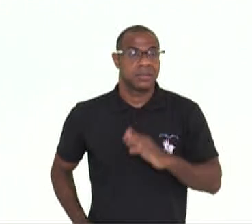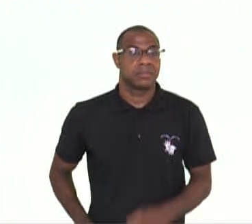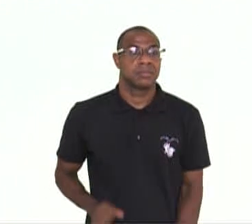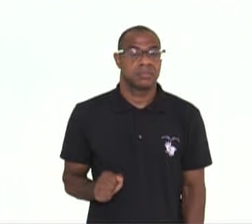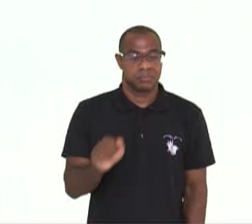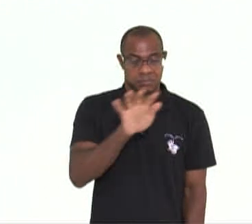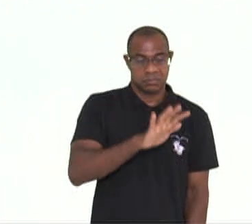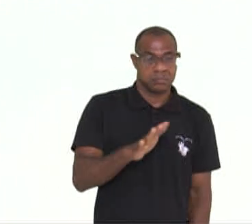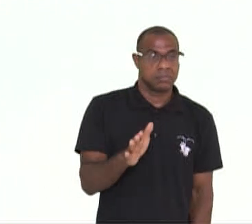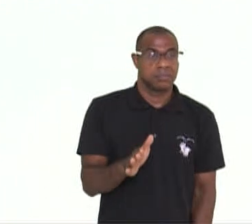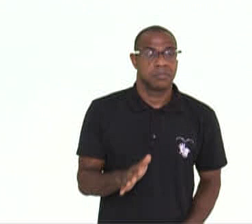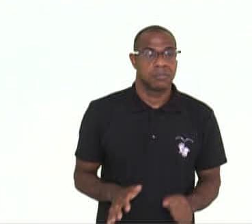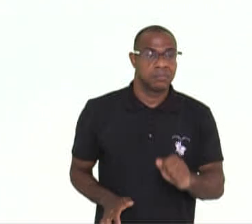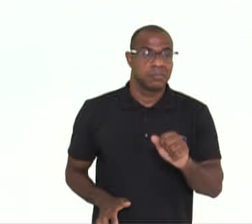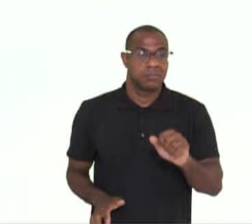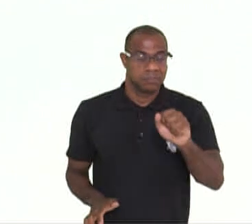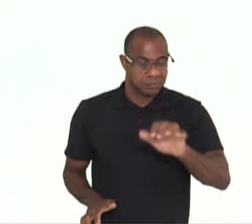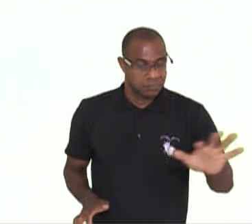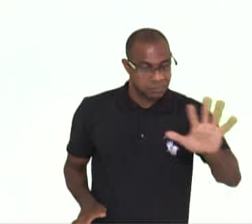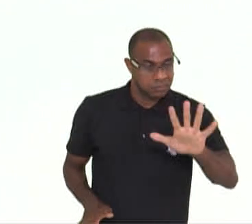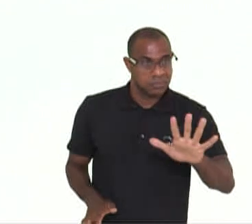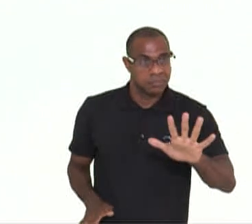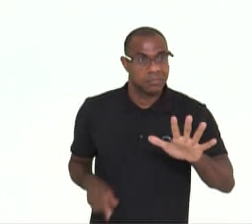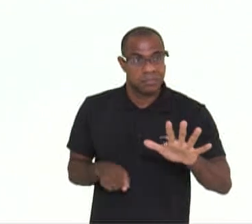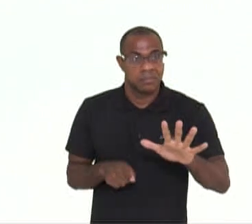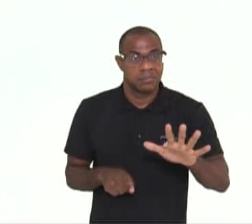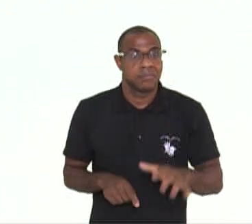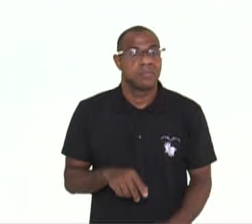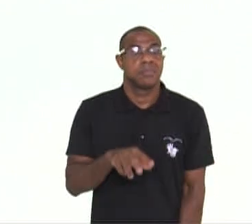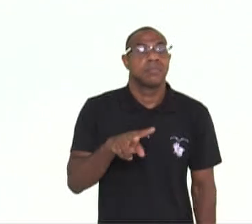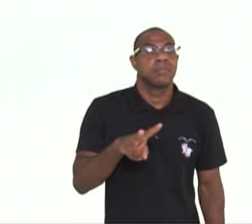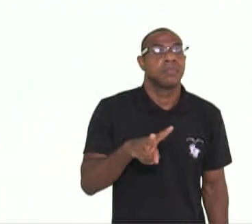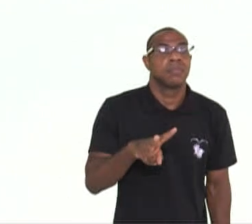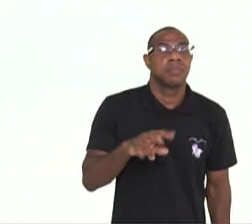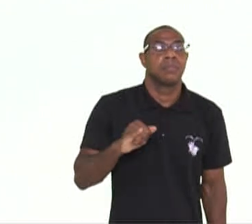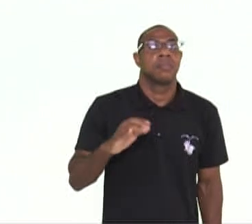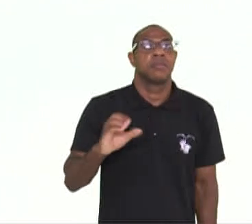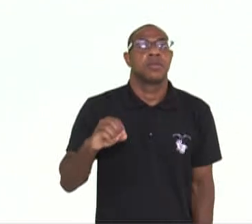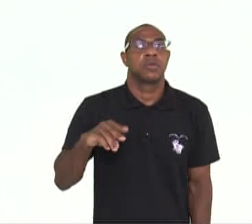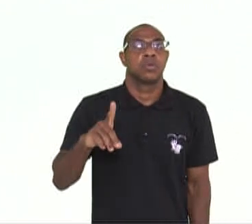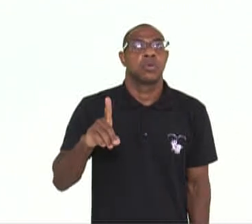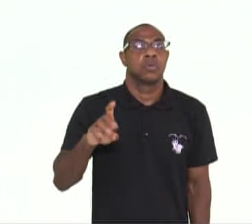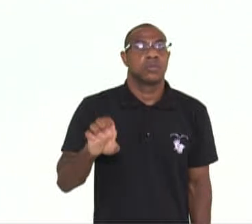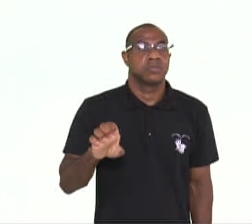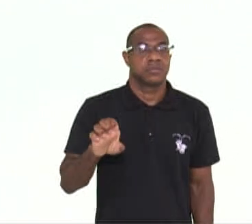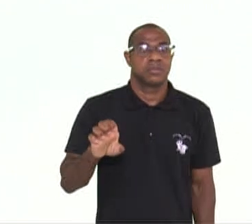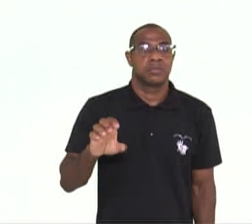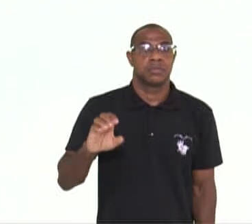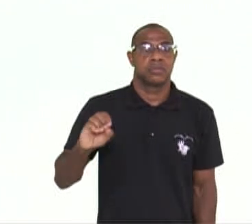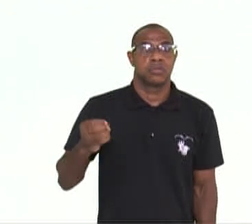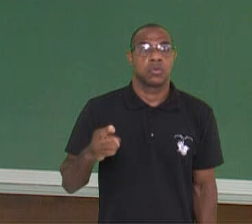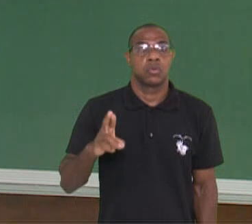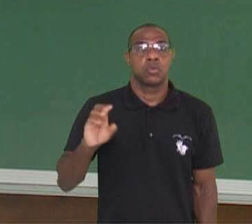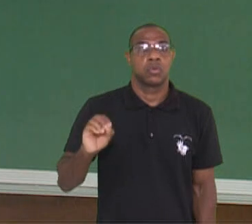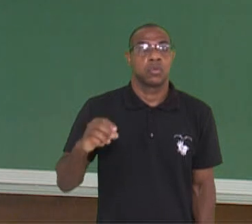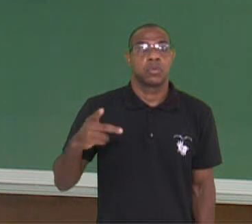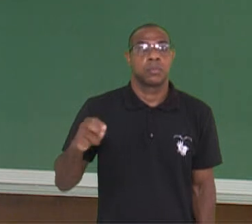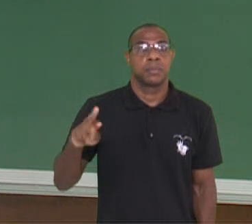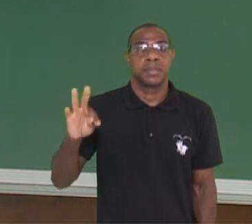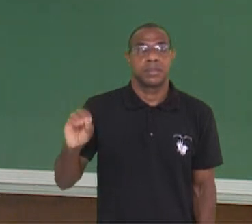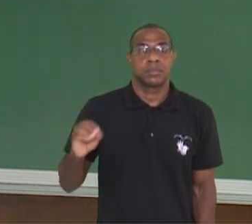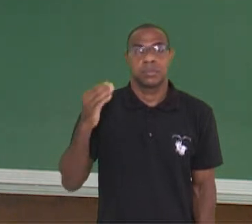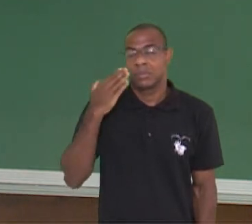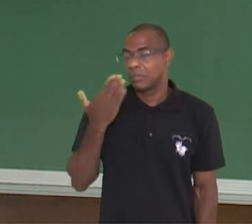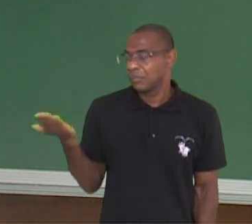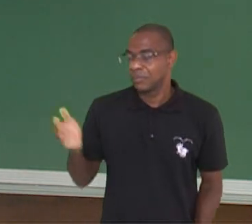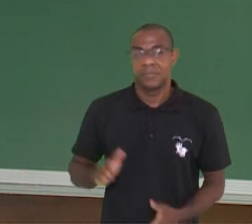esquerdo da sua tela, o Visconde de Ouro Preto. Dia 7 de junho de 1889, o imperador